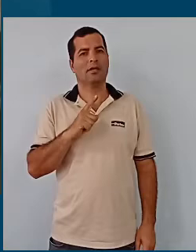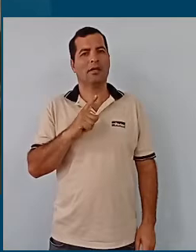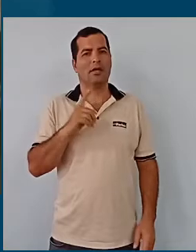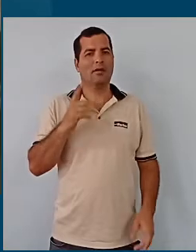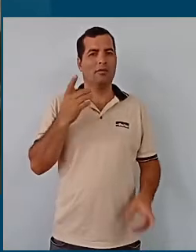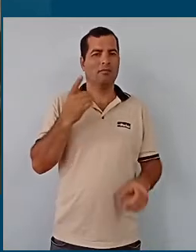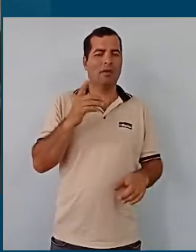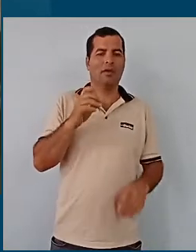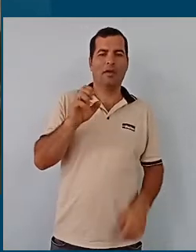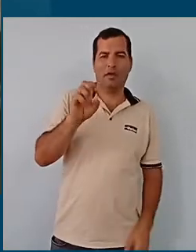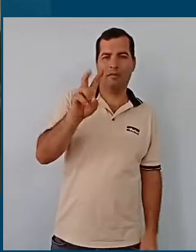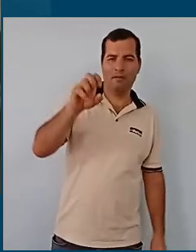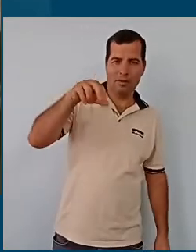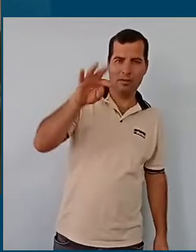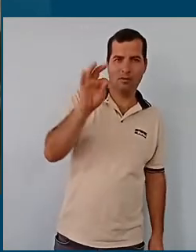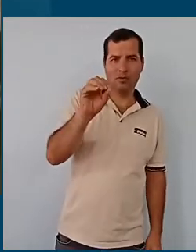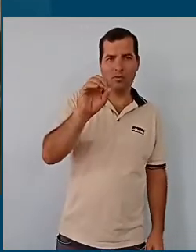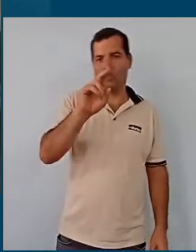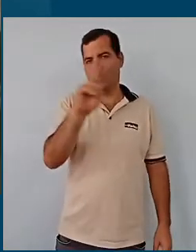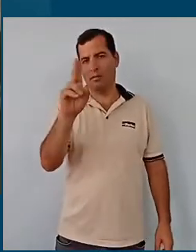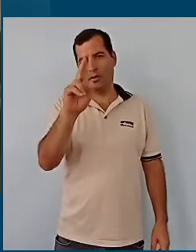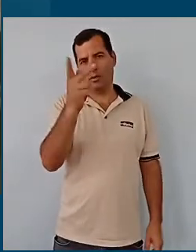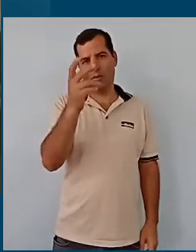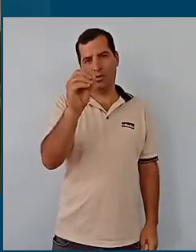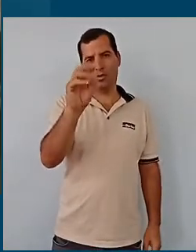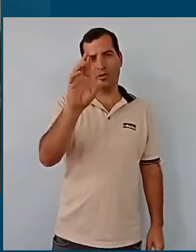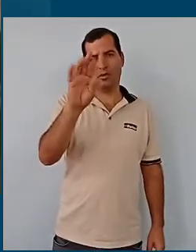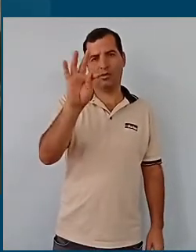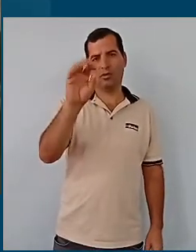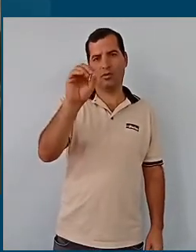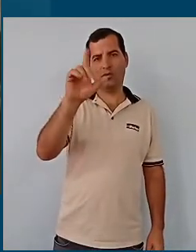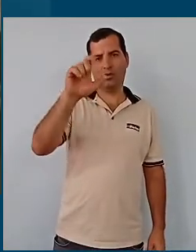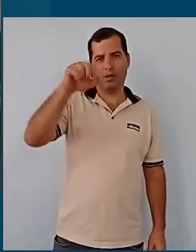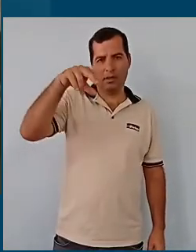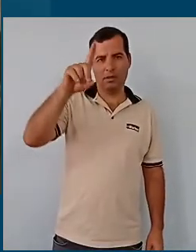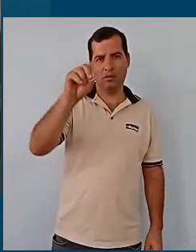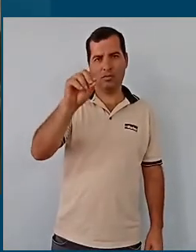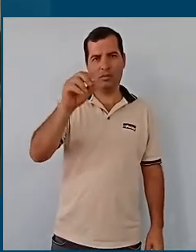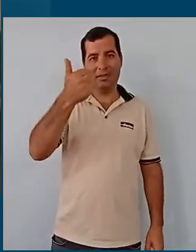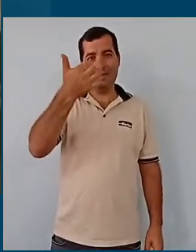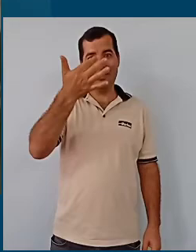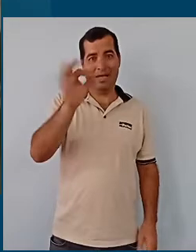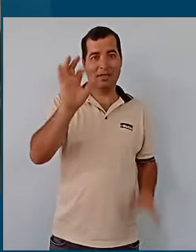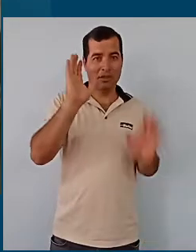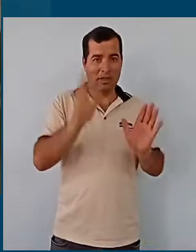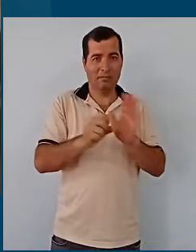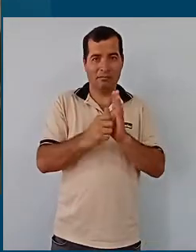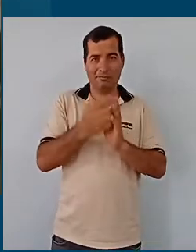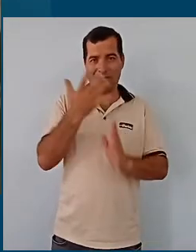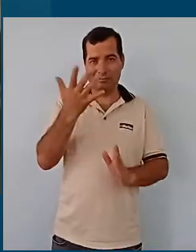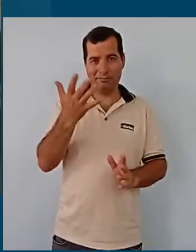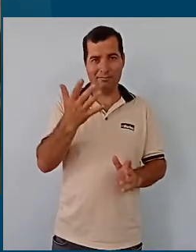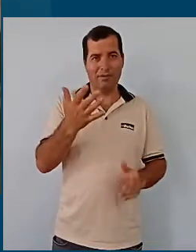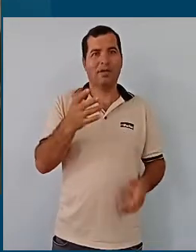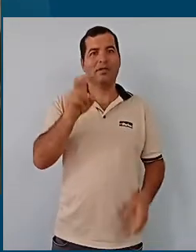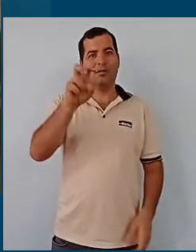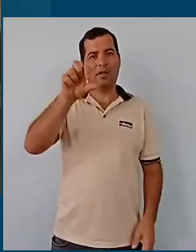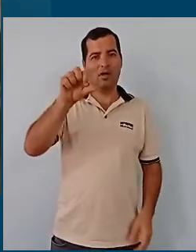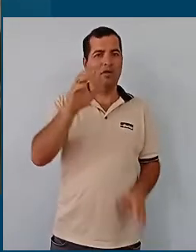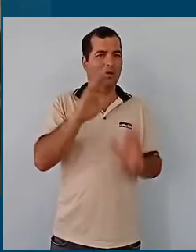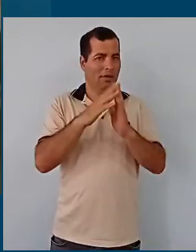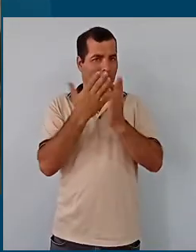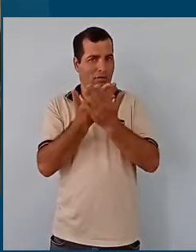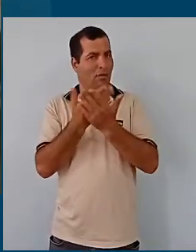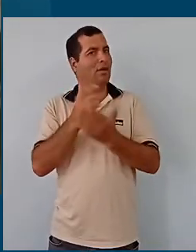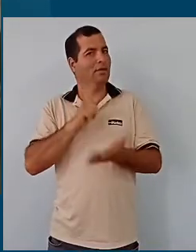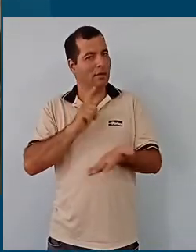o Hortolendo. Em sua 11ª edição, além das atividades que acontecem nas nossas 59 escolas